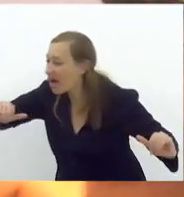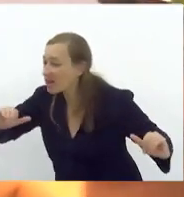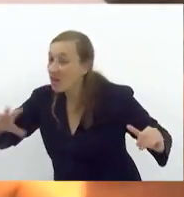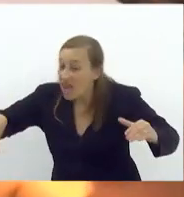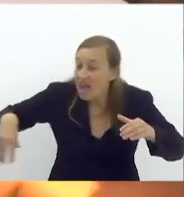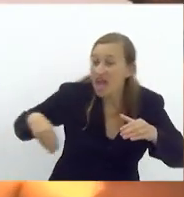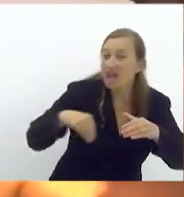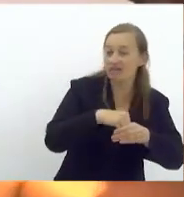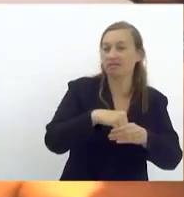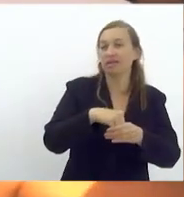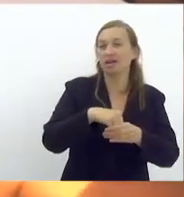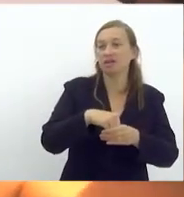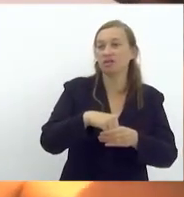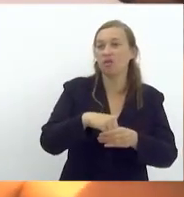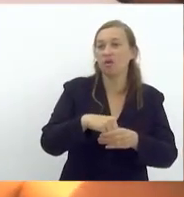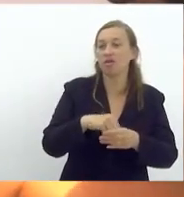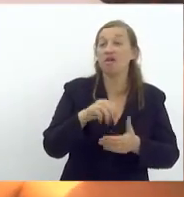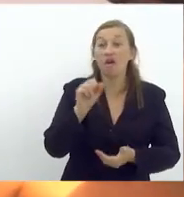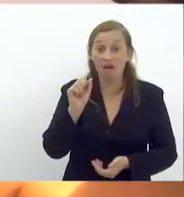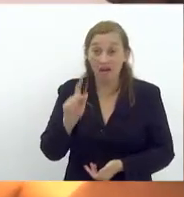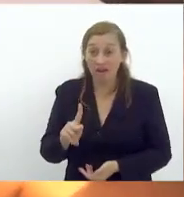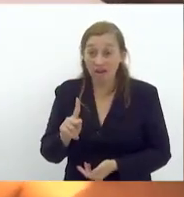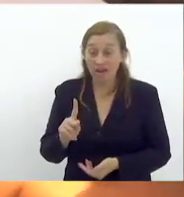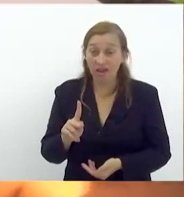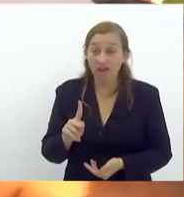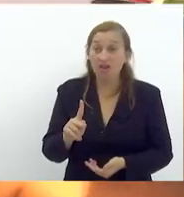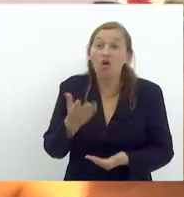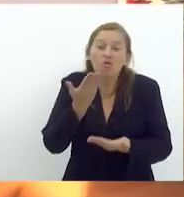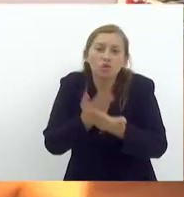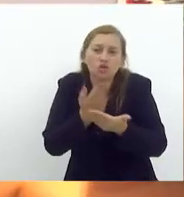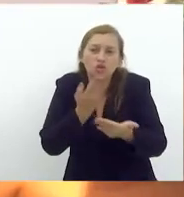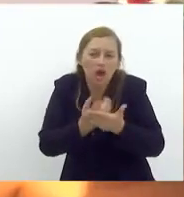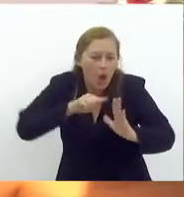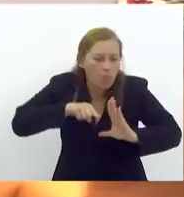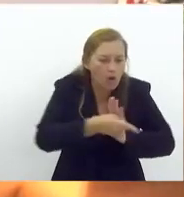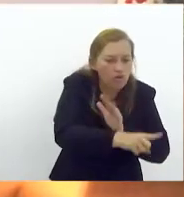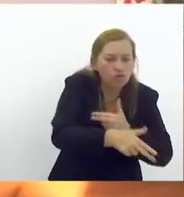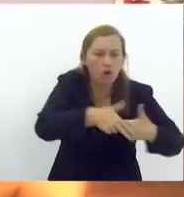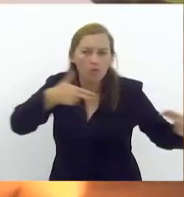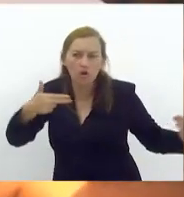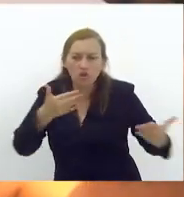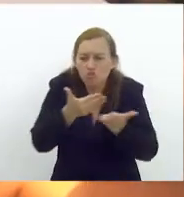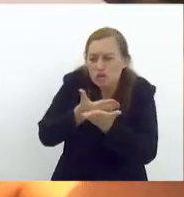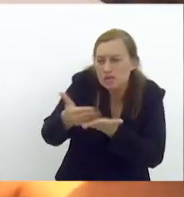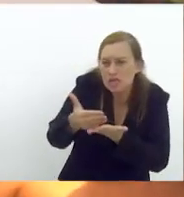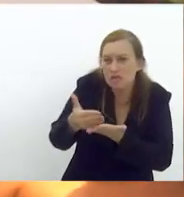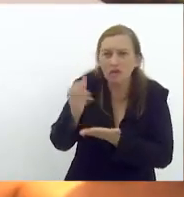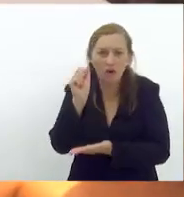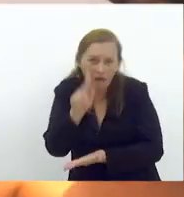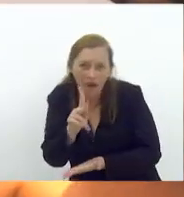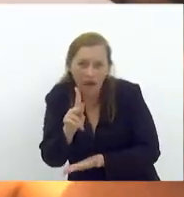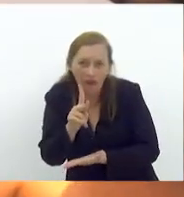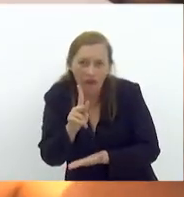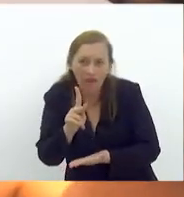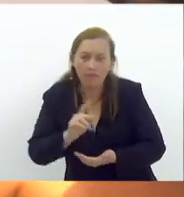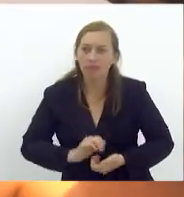integrador tá vamos estudar o fundamento do hip hop lá no começo tá